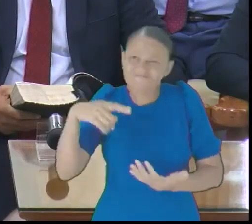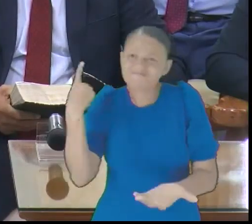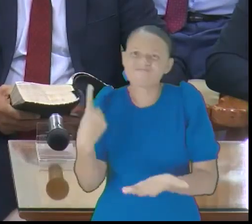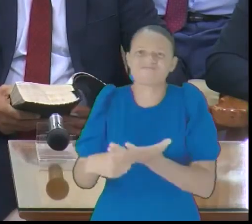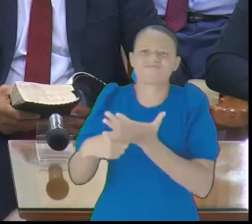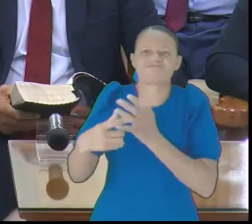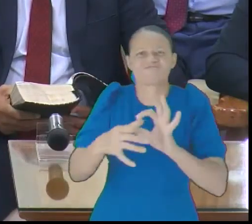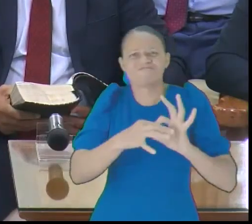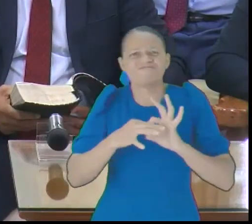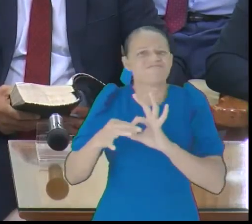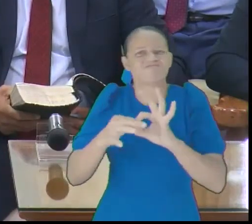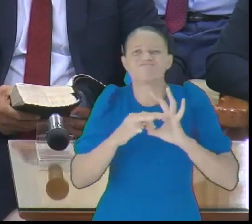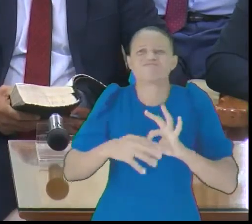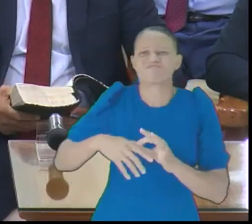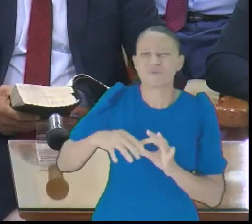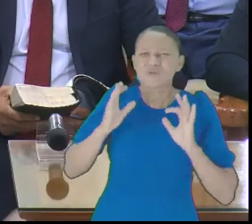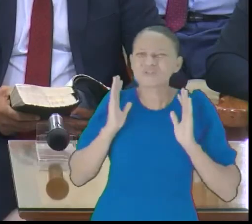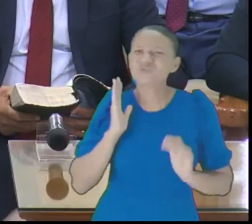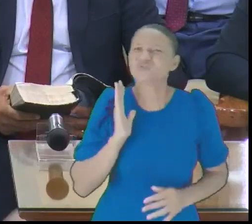está firmada.